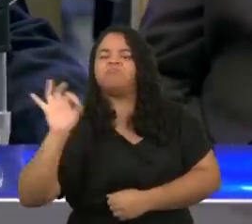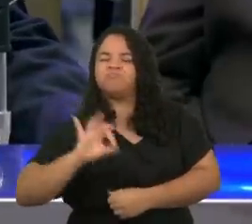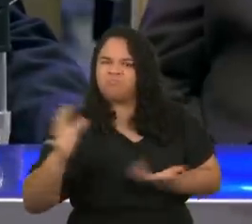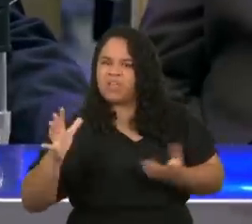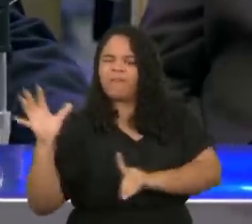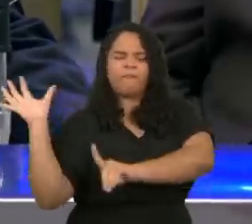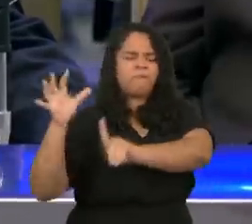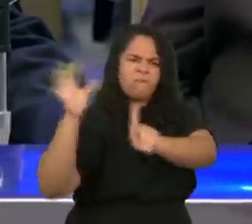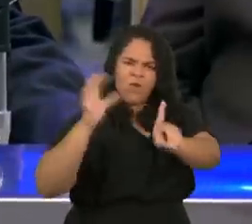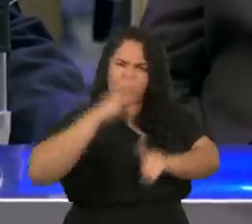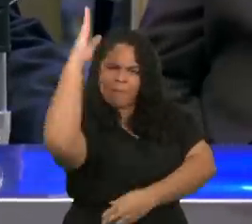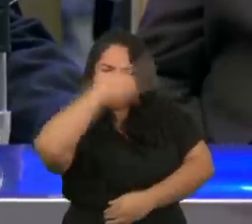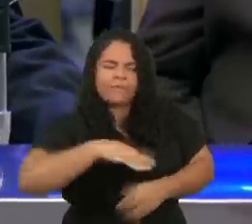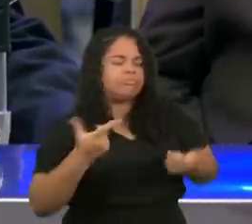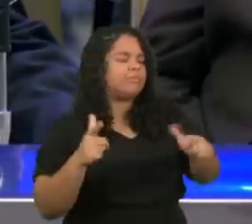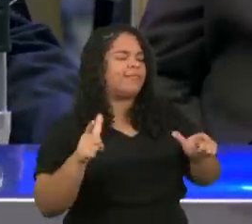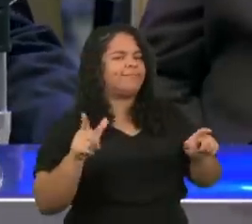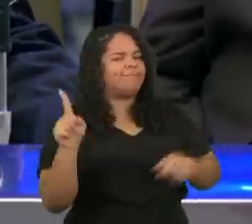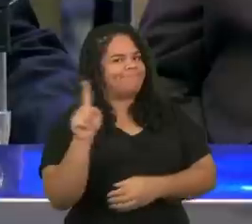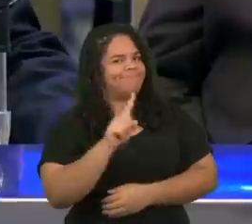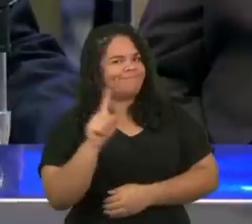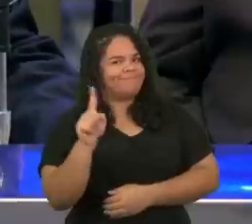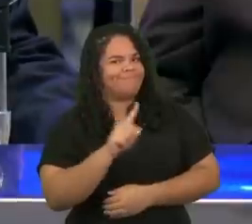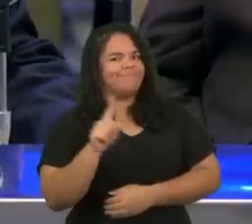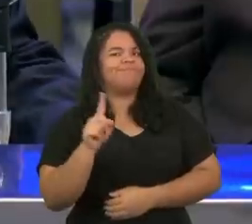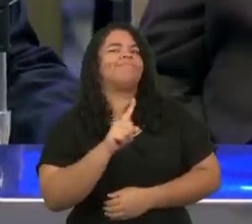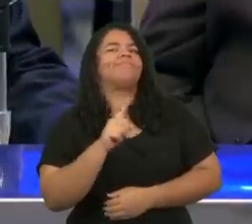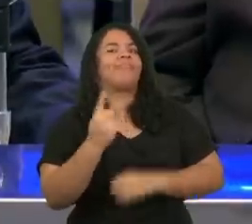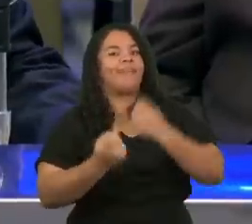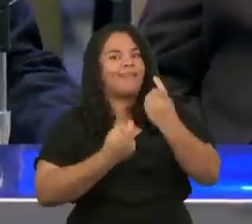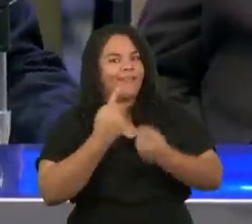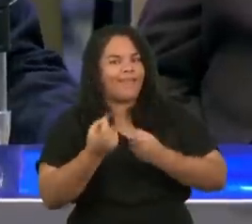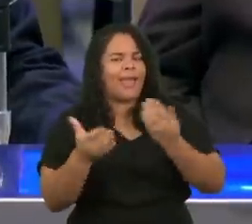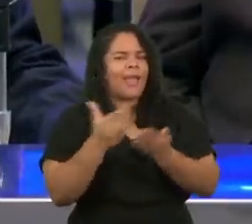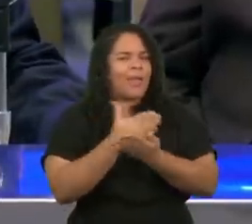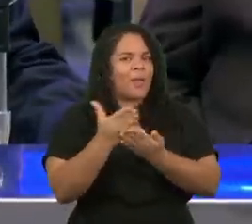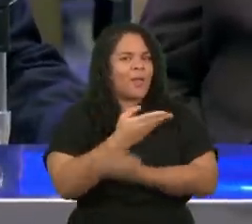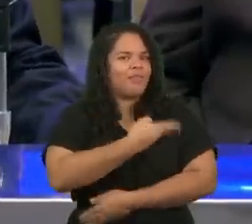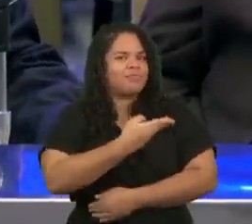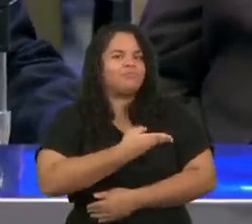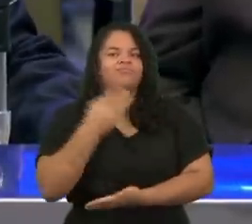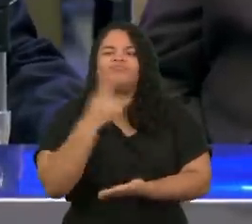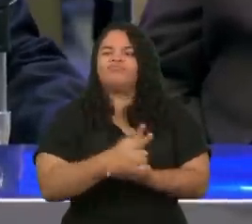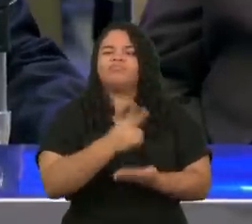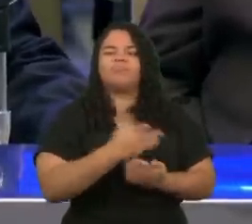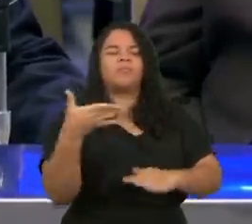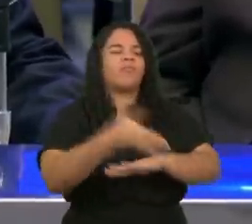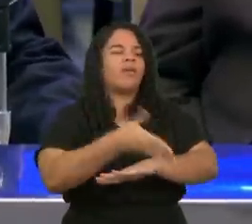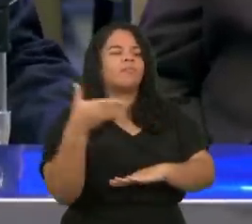está livre de mais influência de coleguinhas que vivem na igreja mas a sua intenção é outra